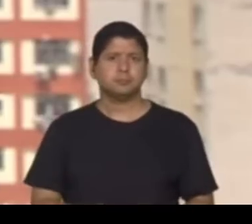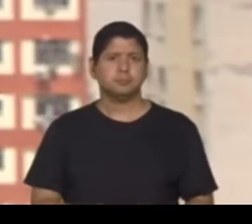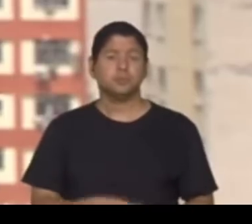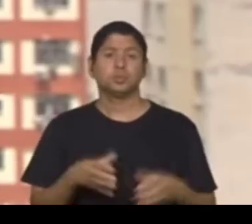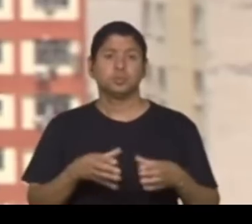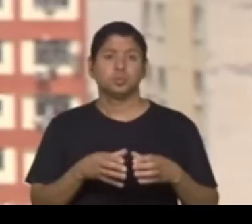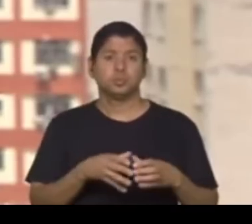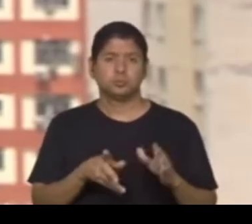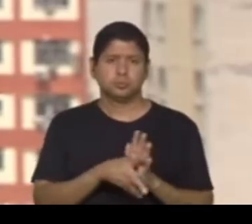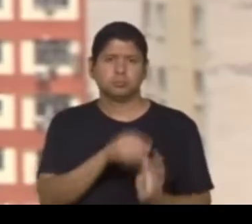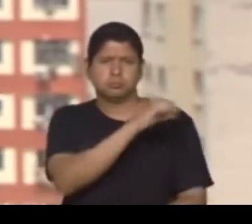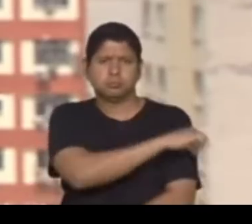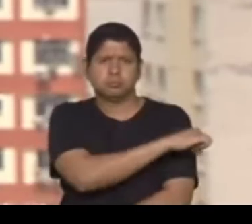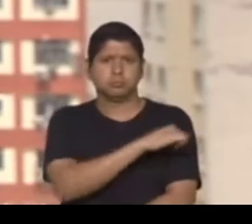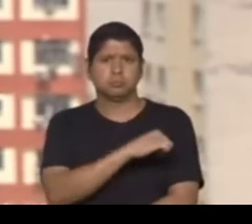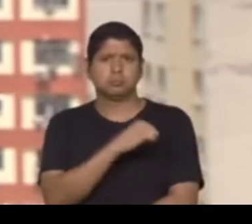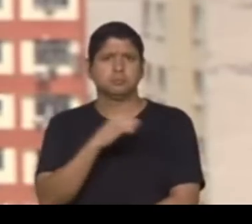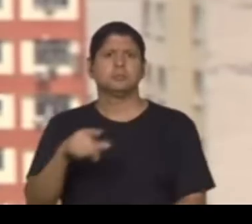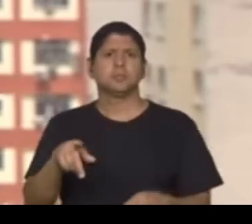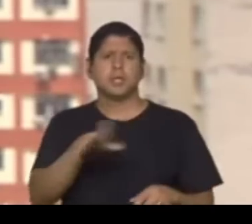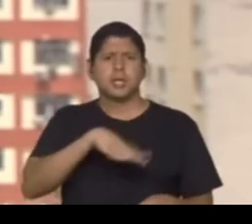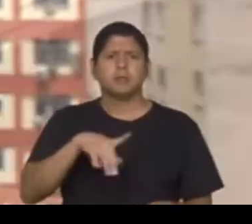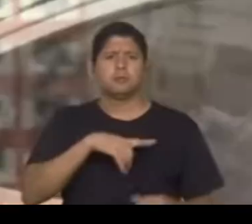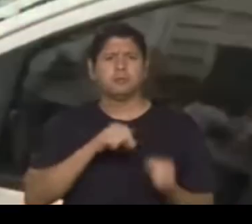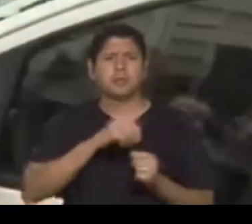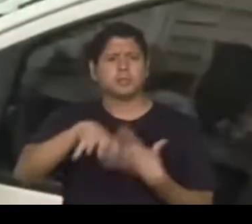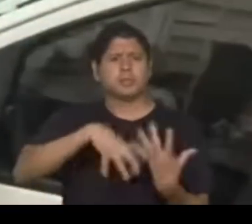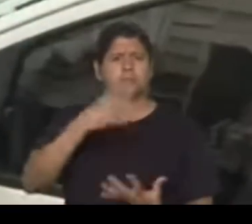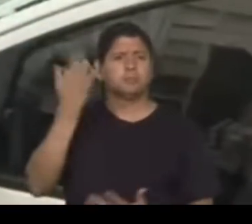entrou em greve na manhã da última sexta-feira.